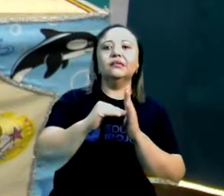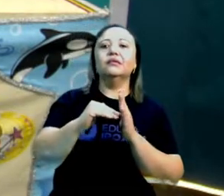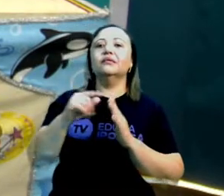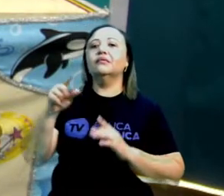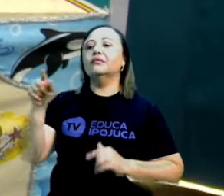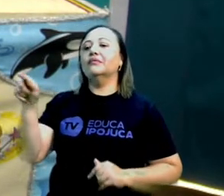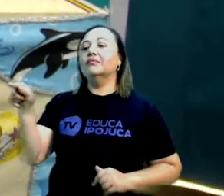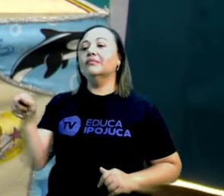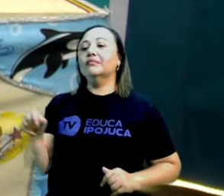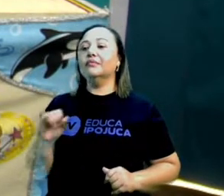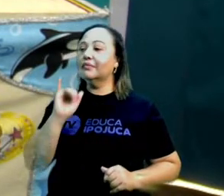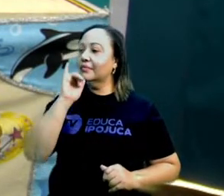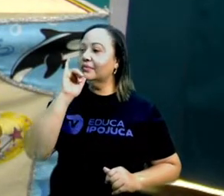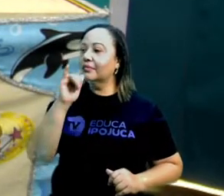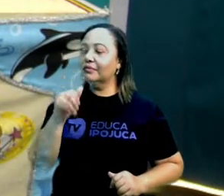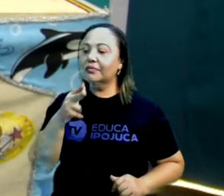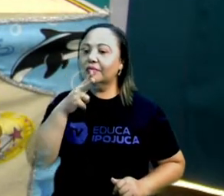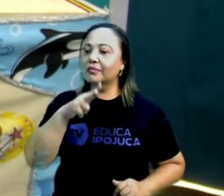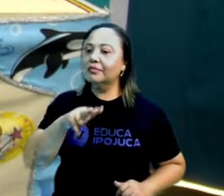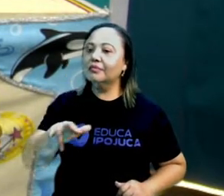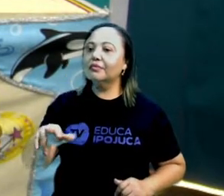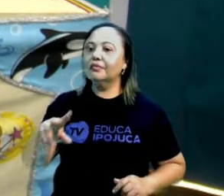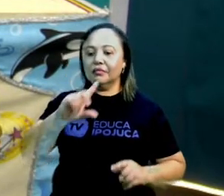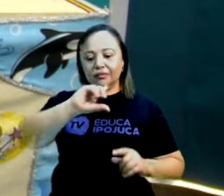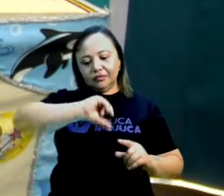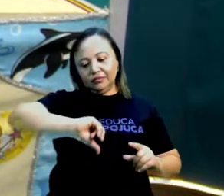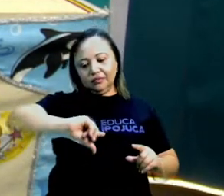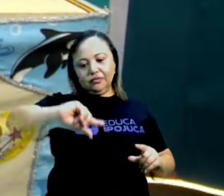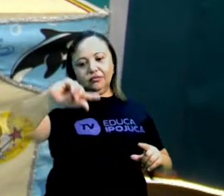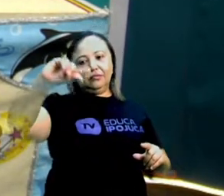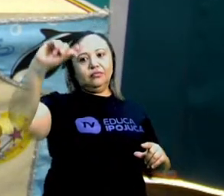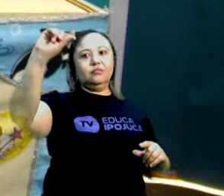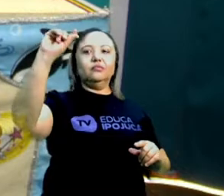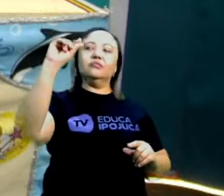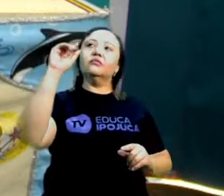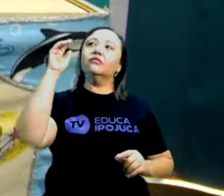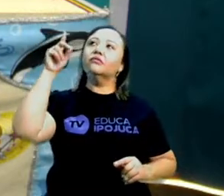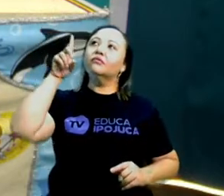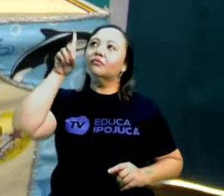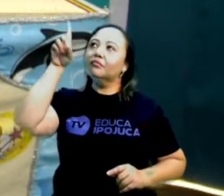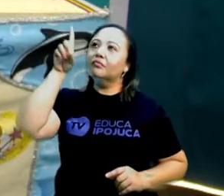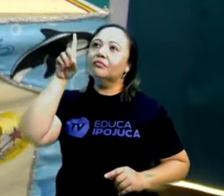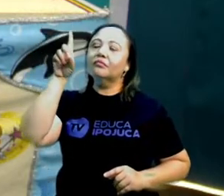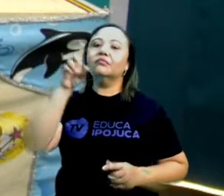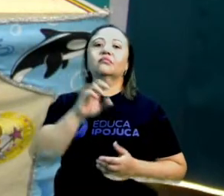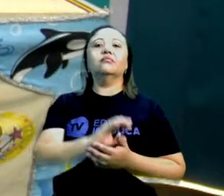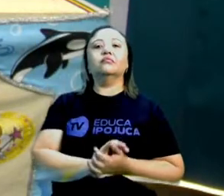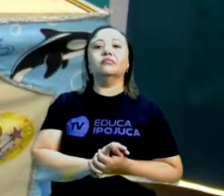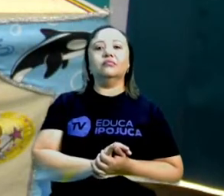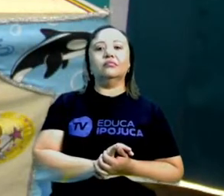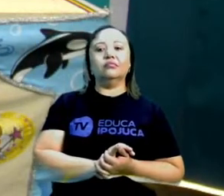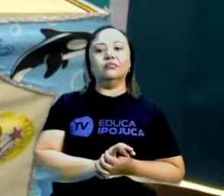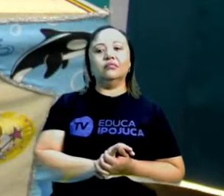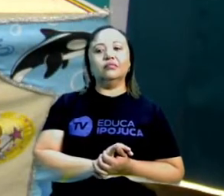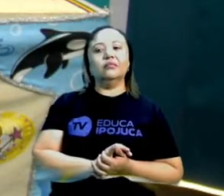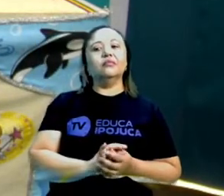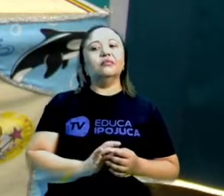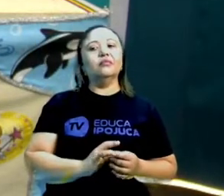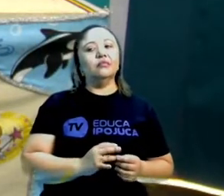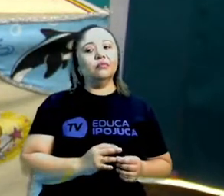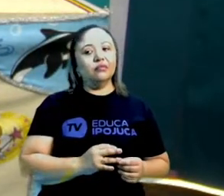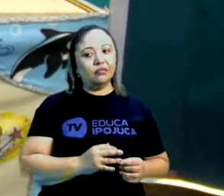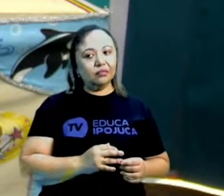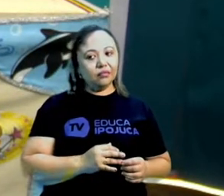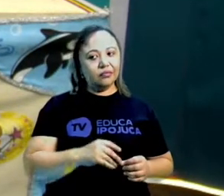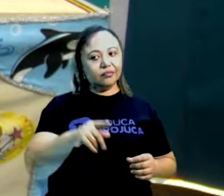Jonas disse que ele estava fugindo de Papai do Céu. E aí, leiturinha? Ah, menina.